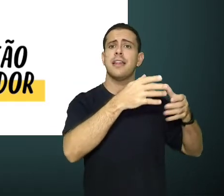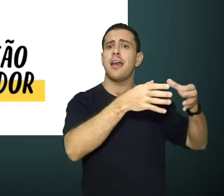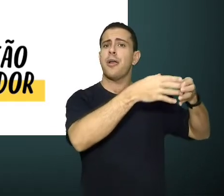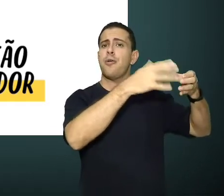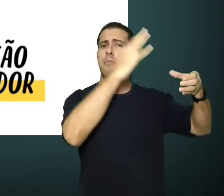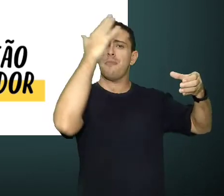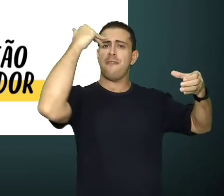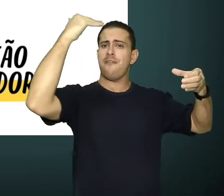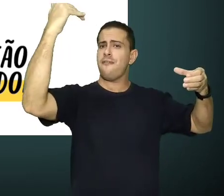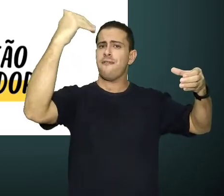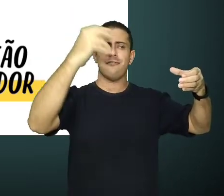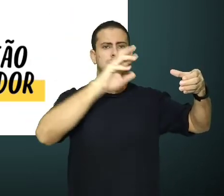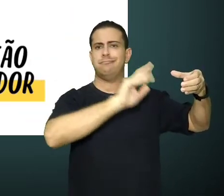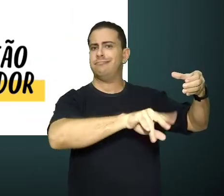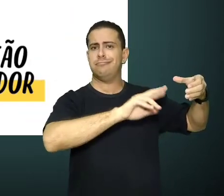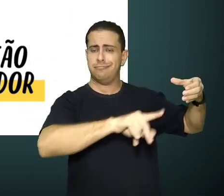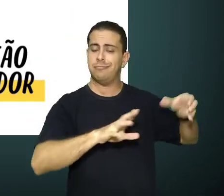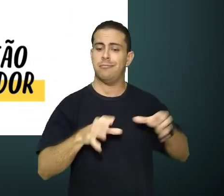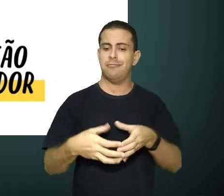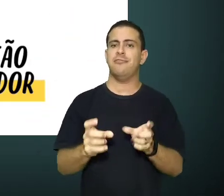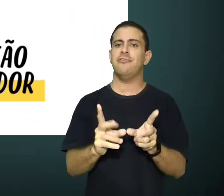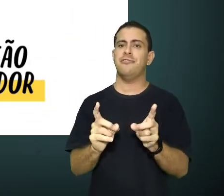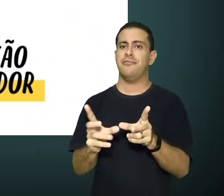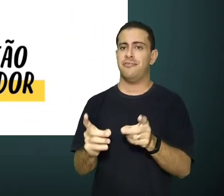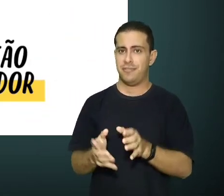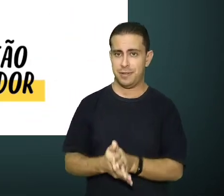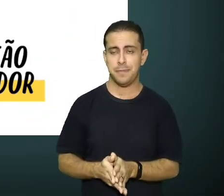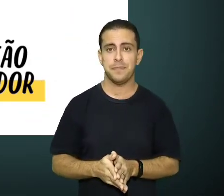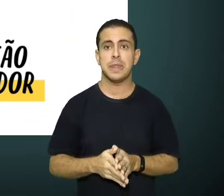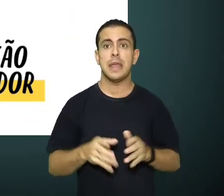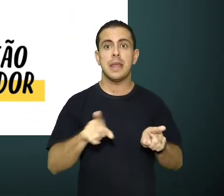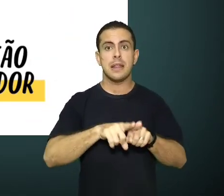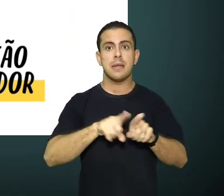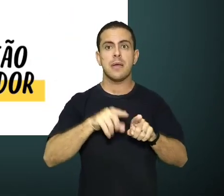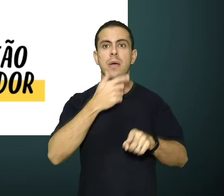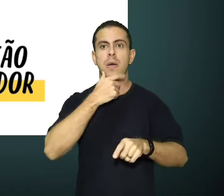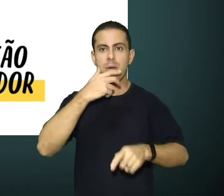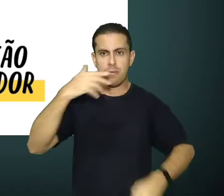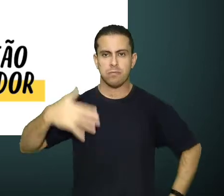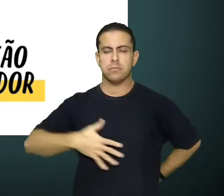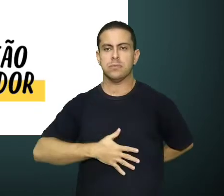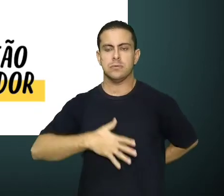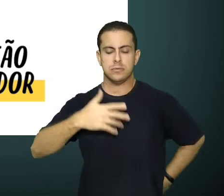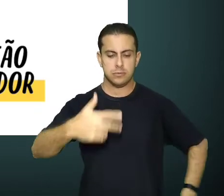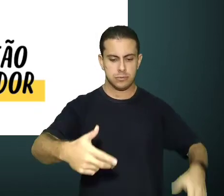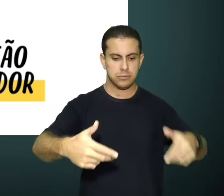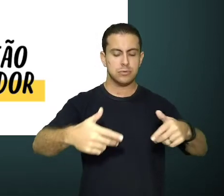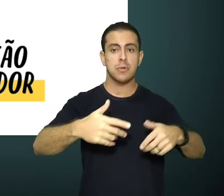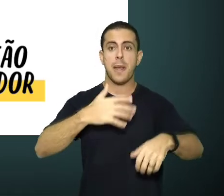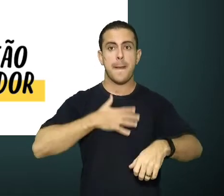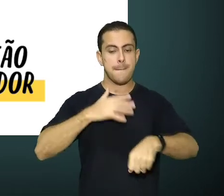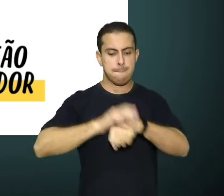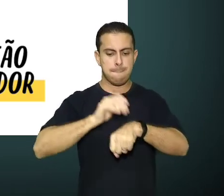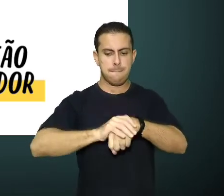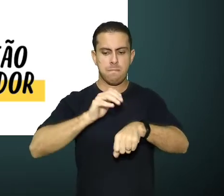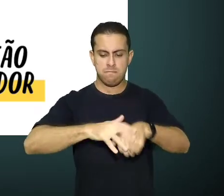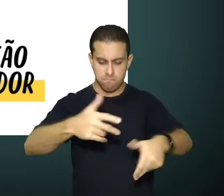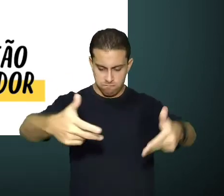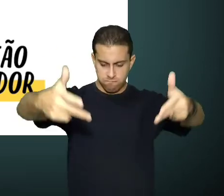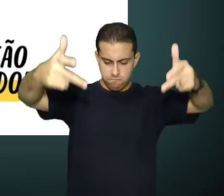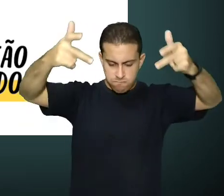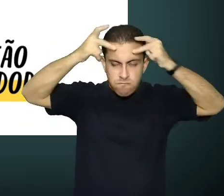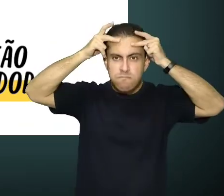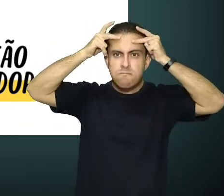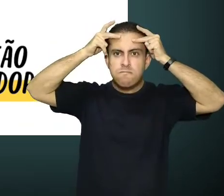acontecer na Europa do Antigo Regime. Inclusive, o famoso ato de coroação de Napoleão, quando ele